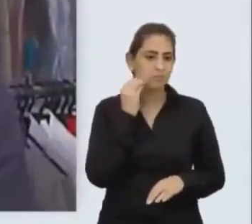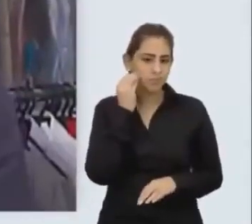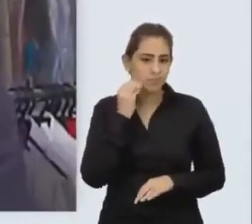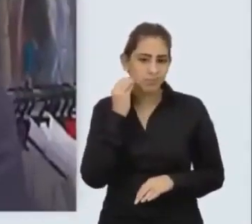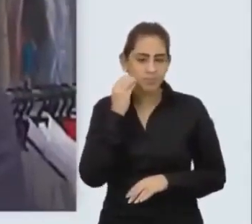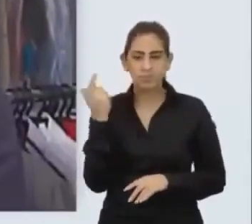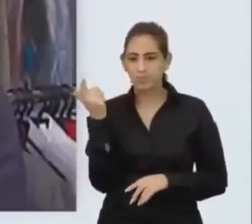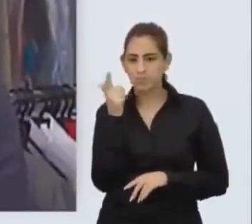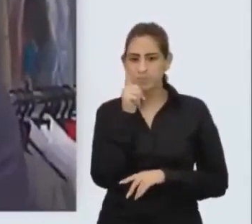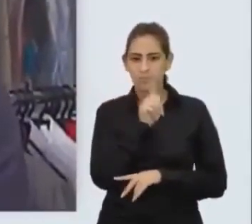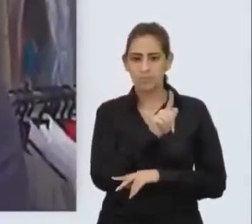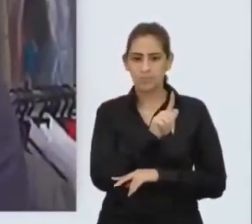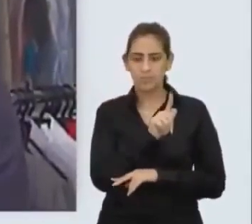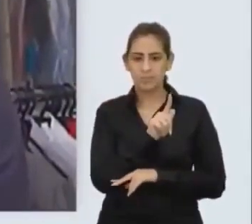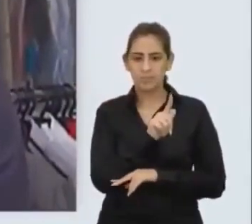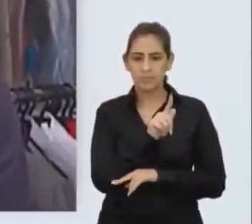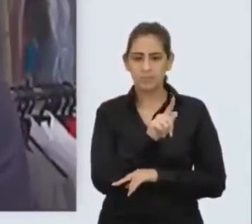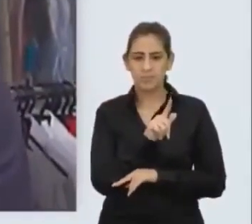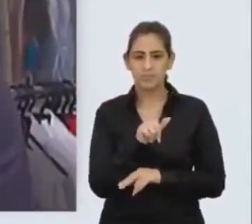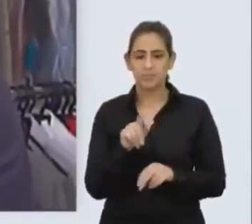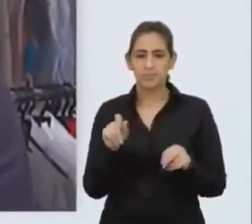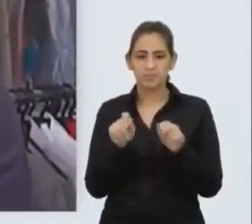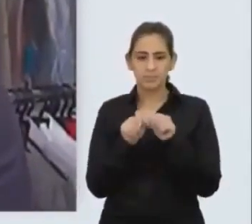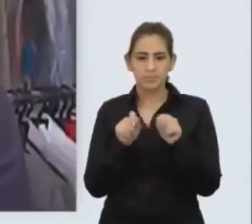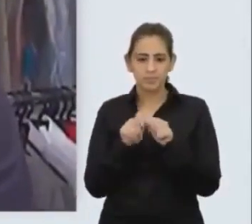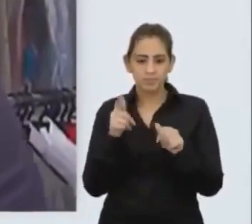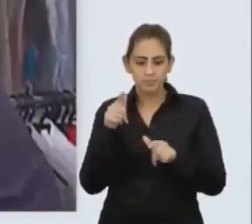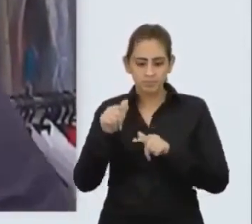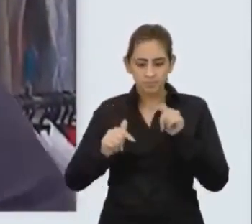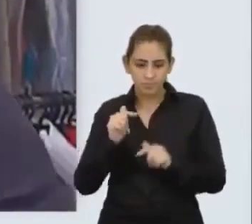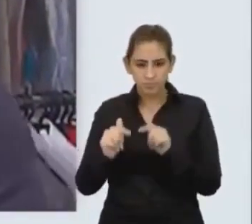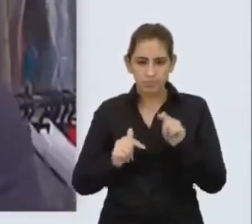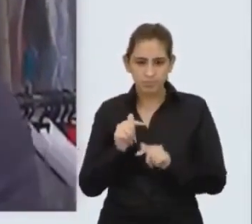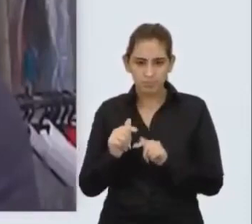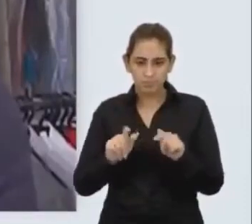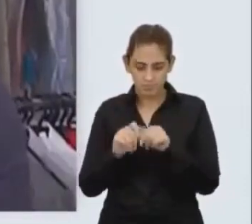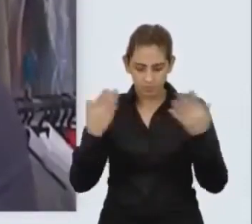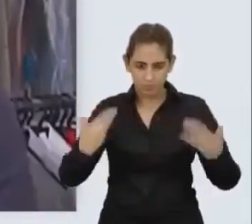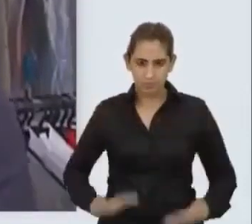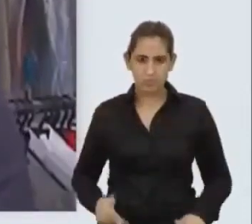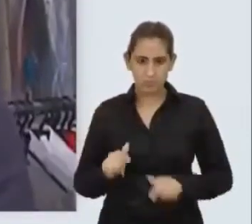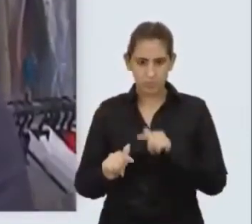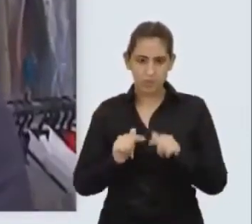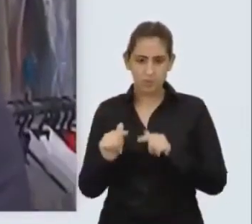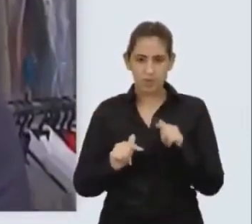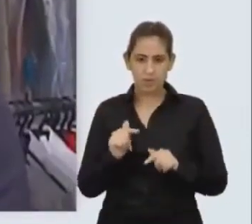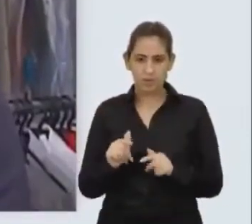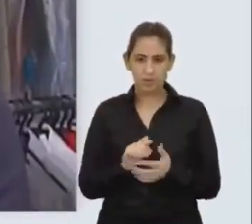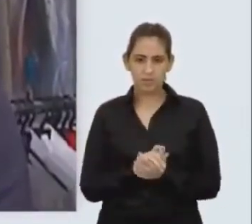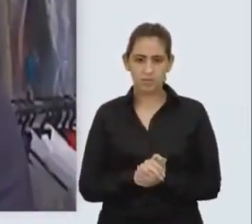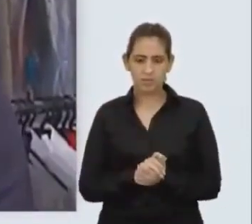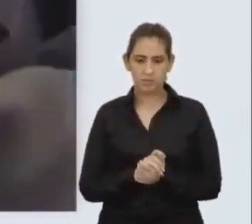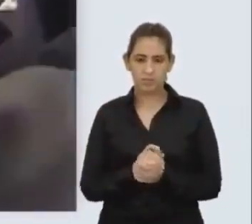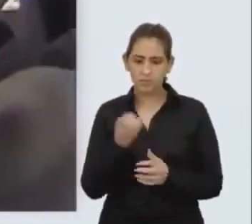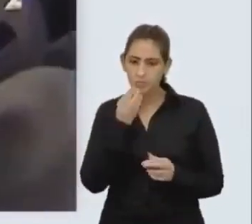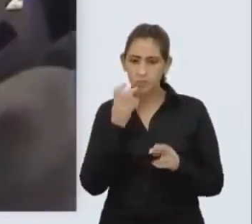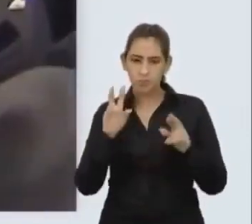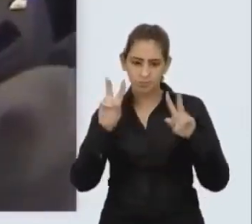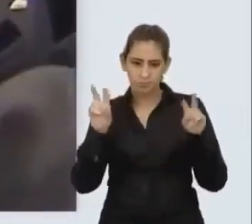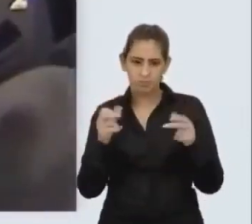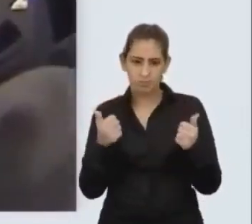e conseguimos realmente nos manter no mercado e manter esse presentes até hoje no mercado em bom termo